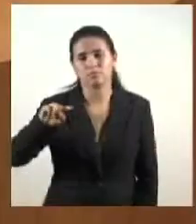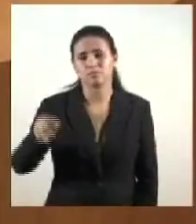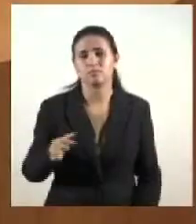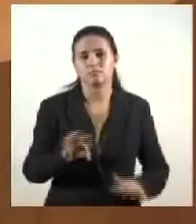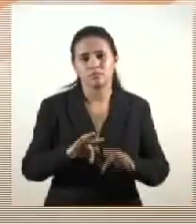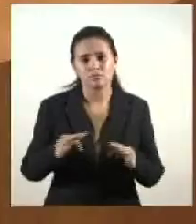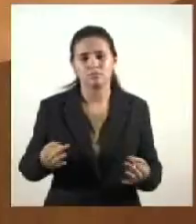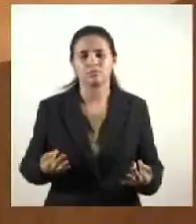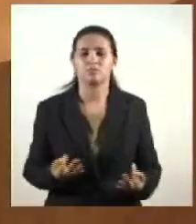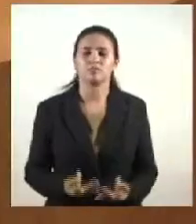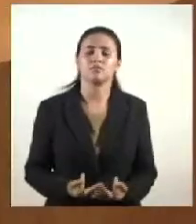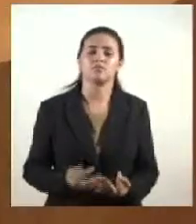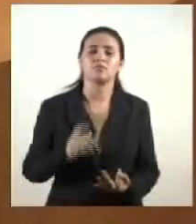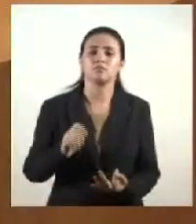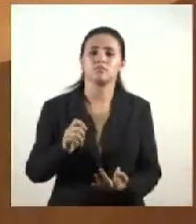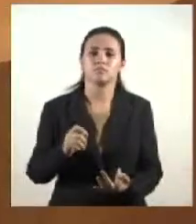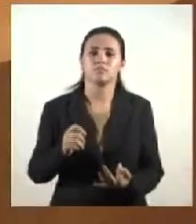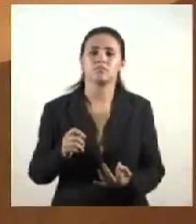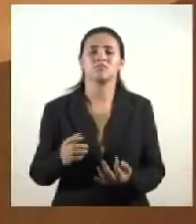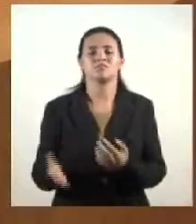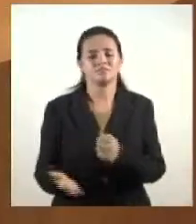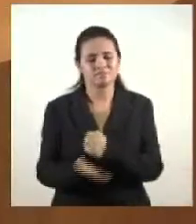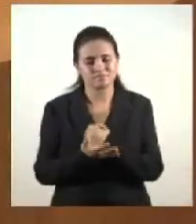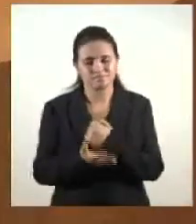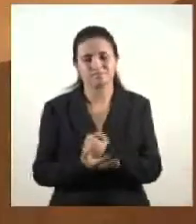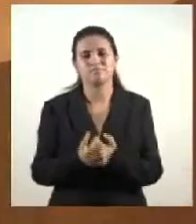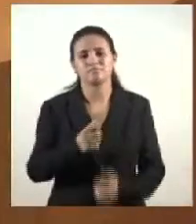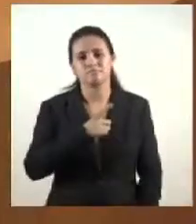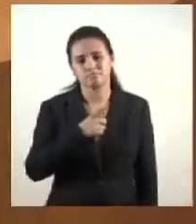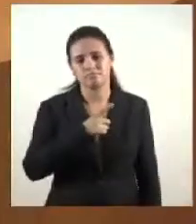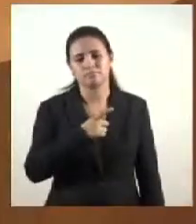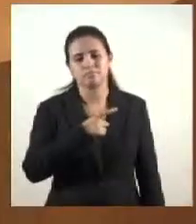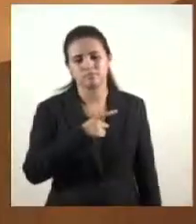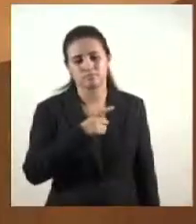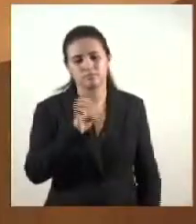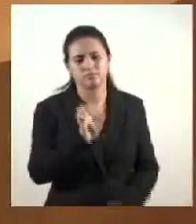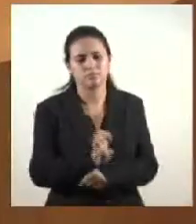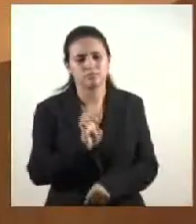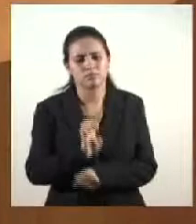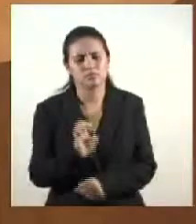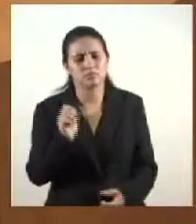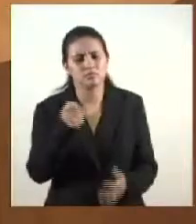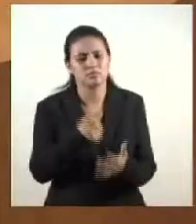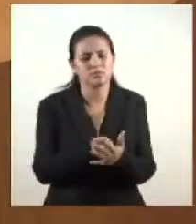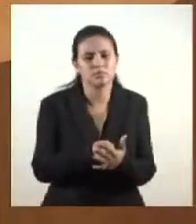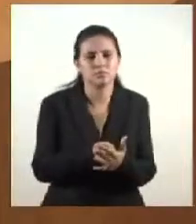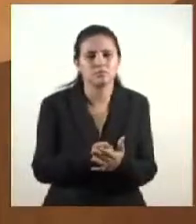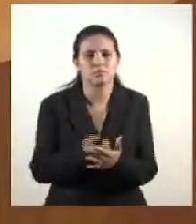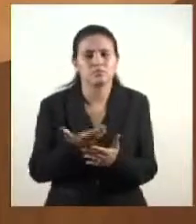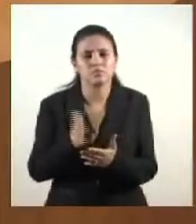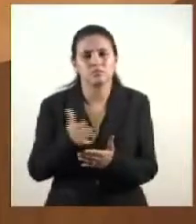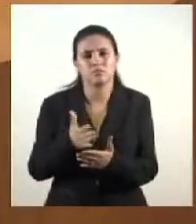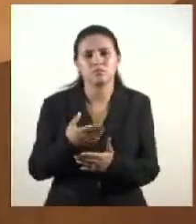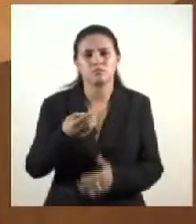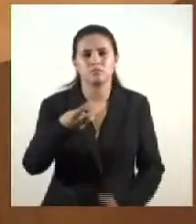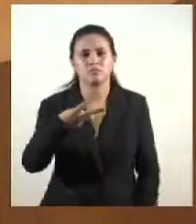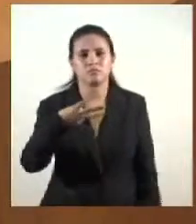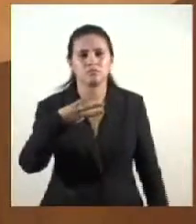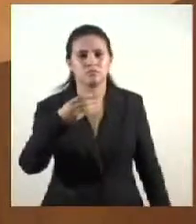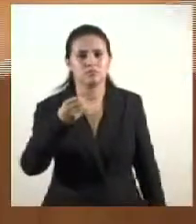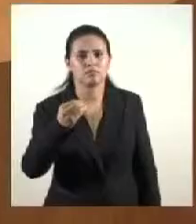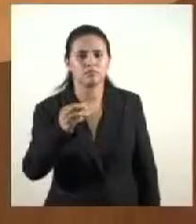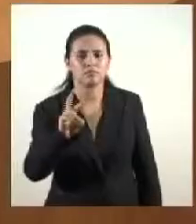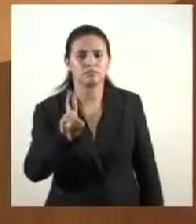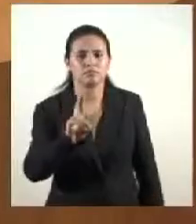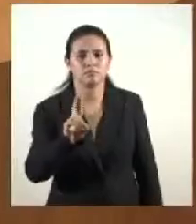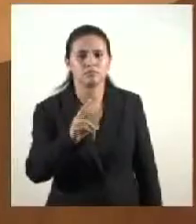famílias sendo assistidas. Isso custava para o Estado pouco mais de R$ 30